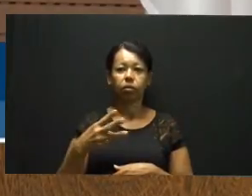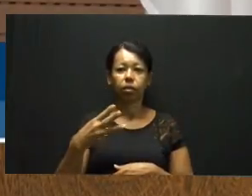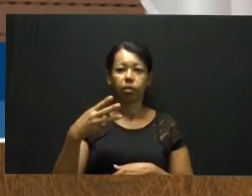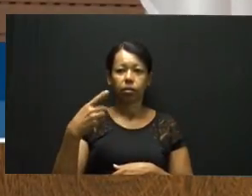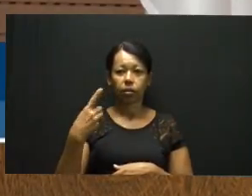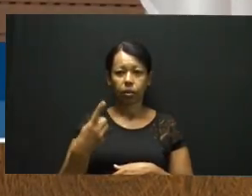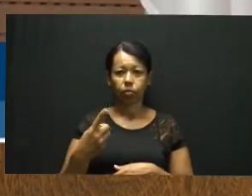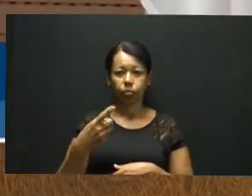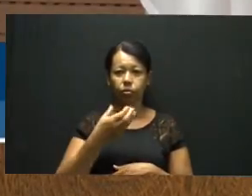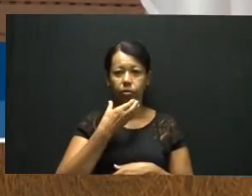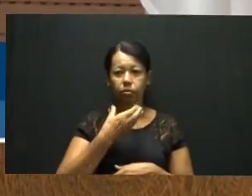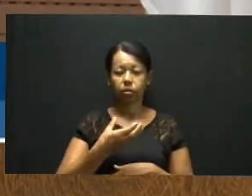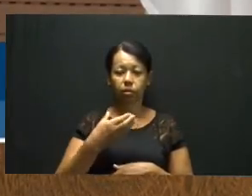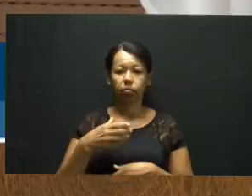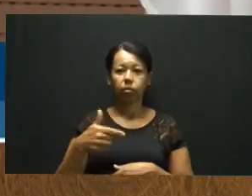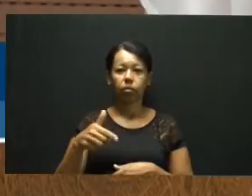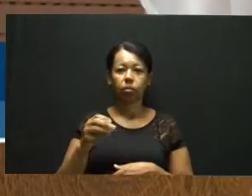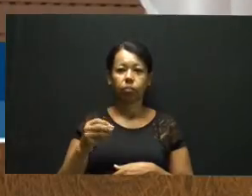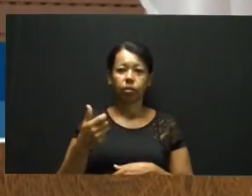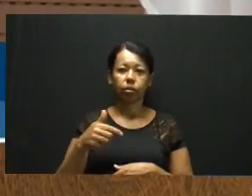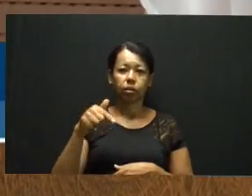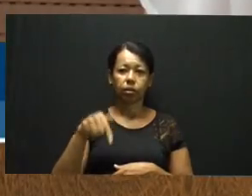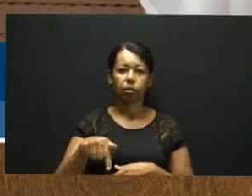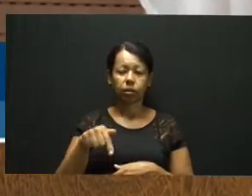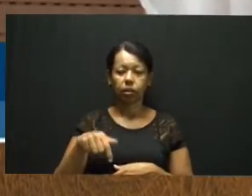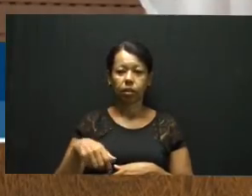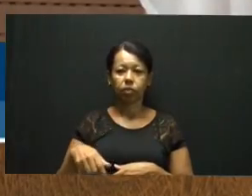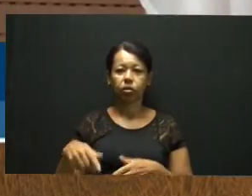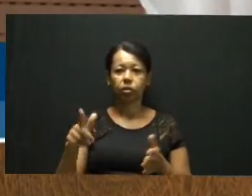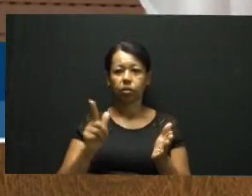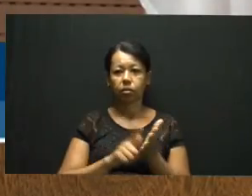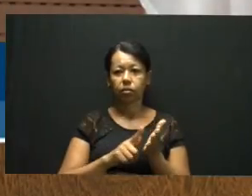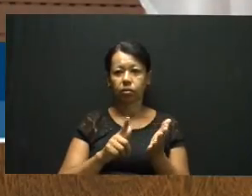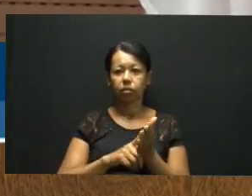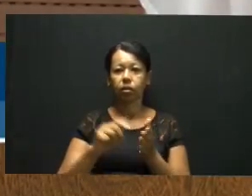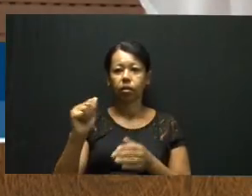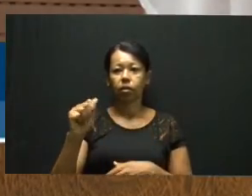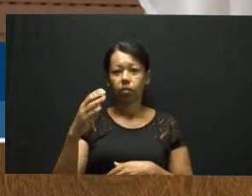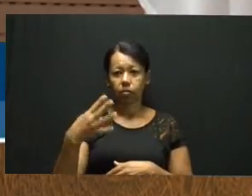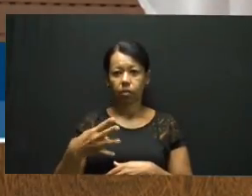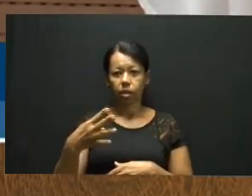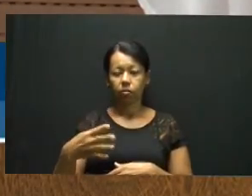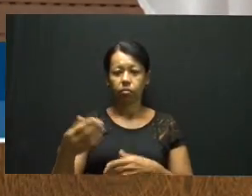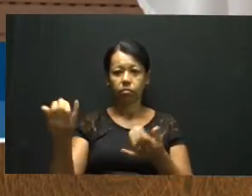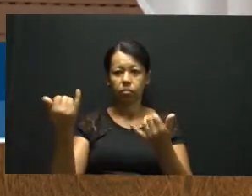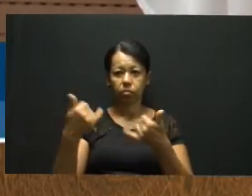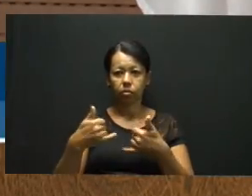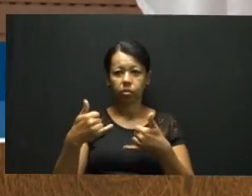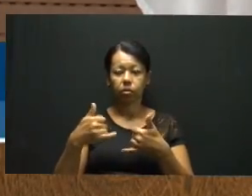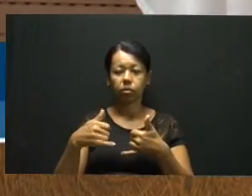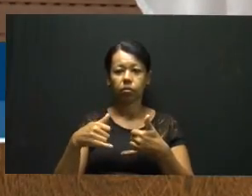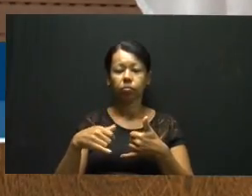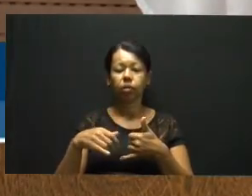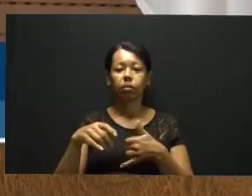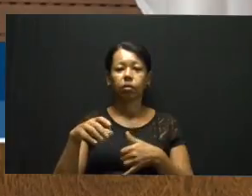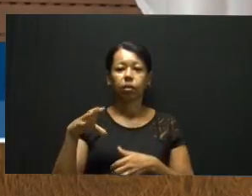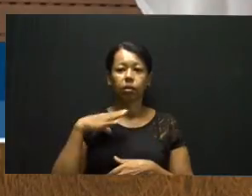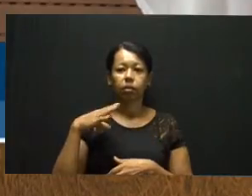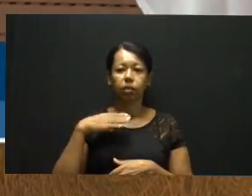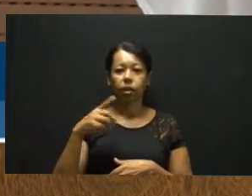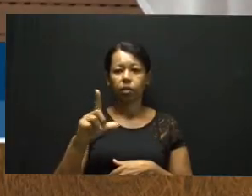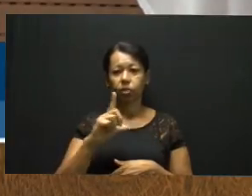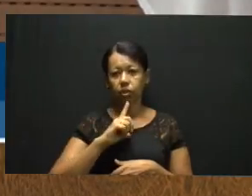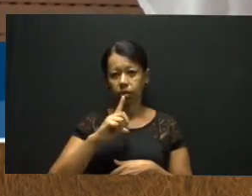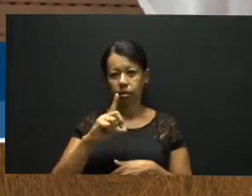de 2017, na página A4, trouxe a informação de que nossa cidade é